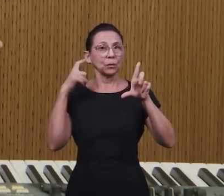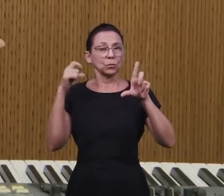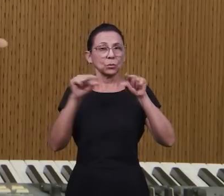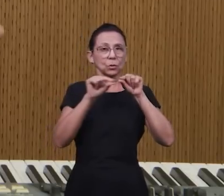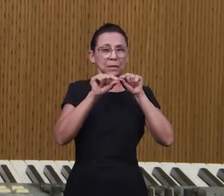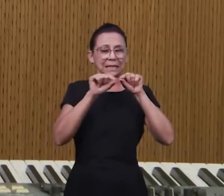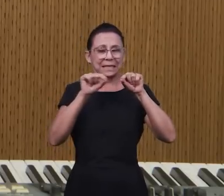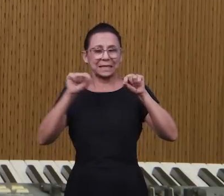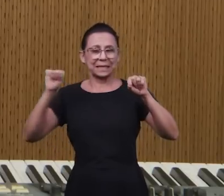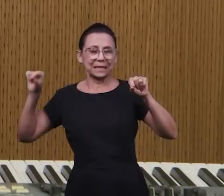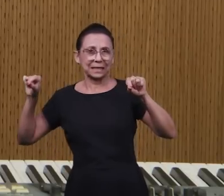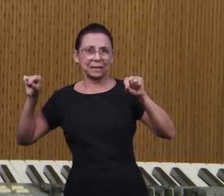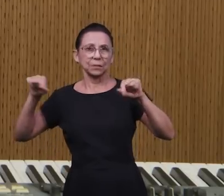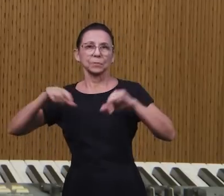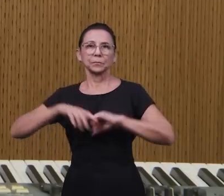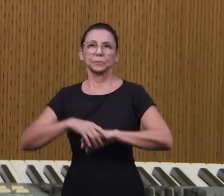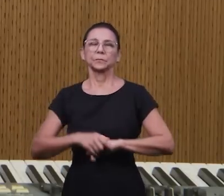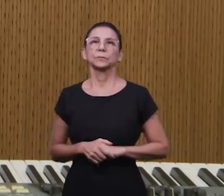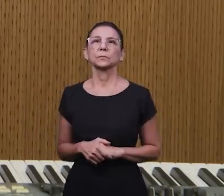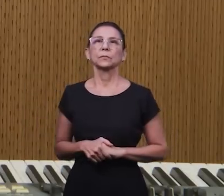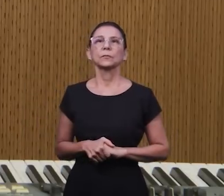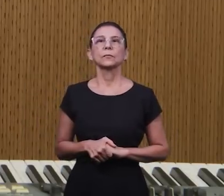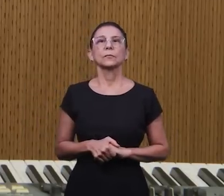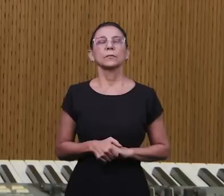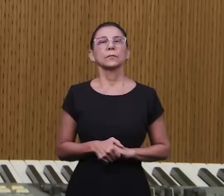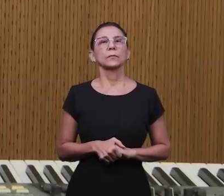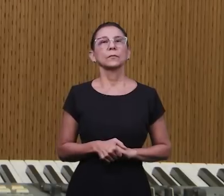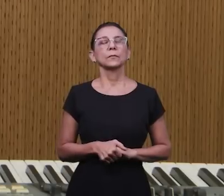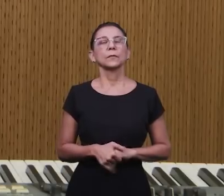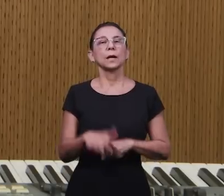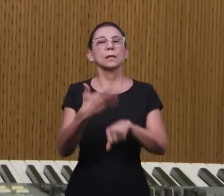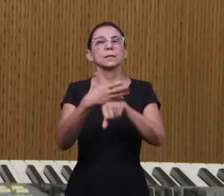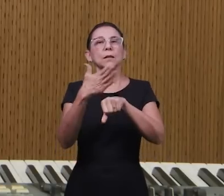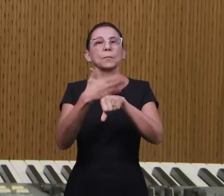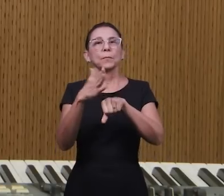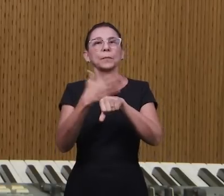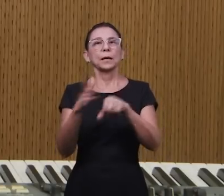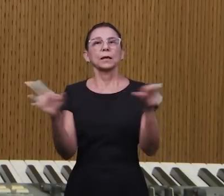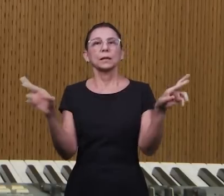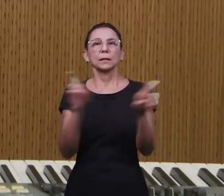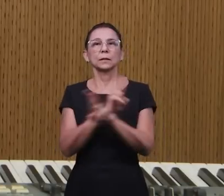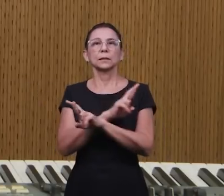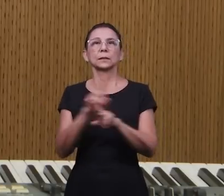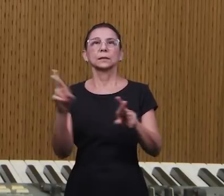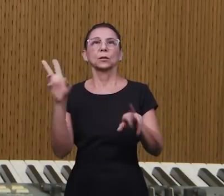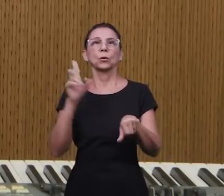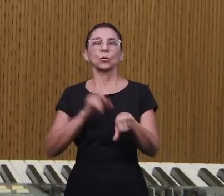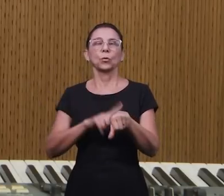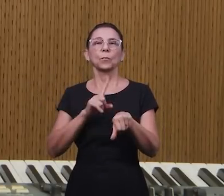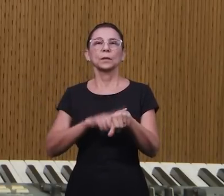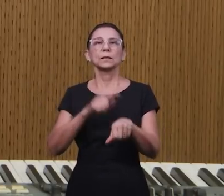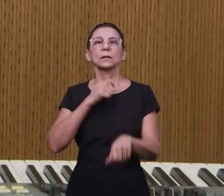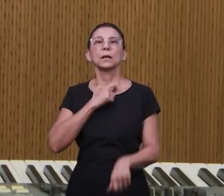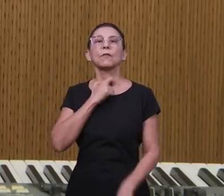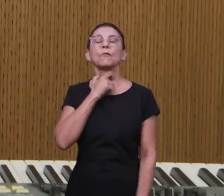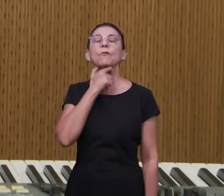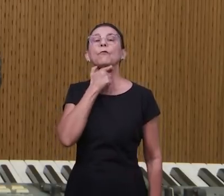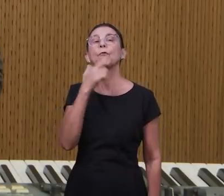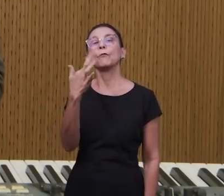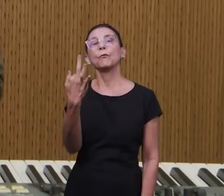da consoante. Esses exercícios têm relação com o momento da